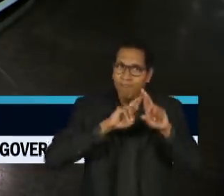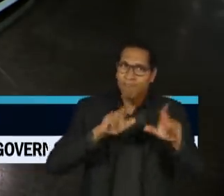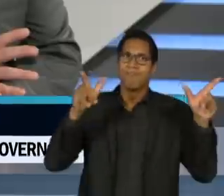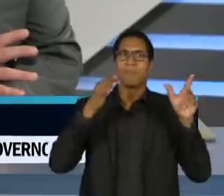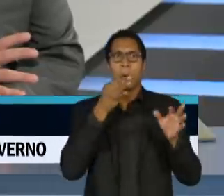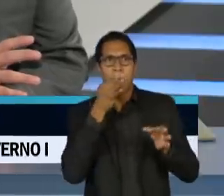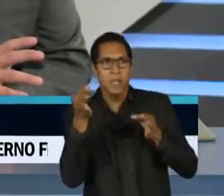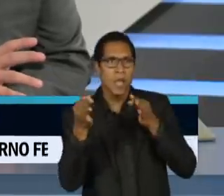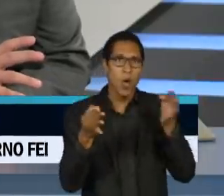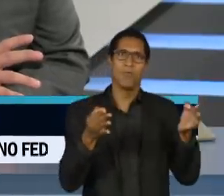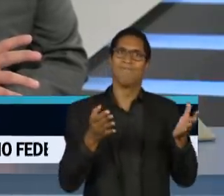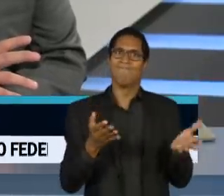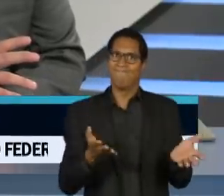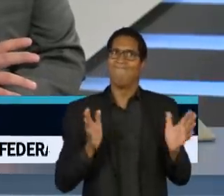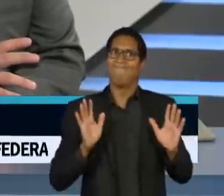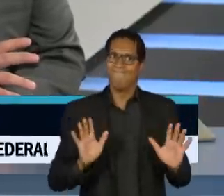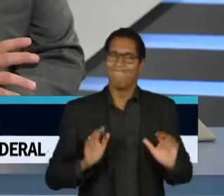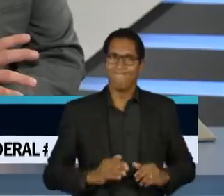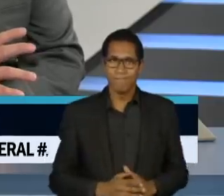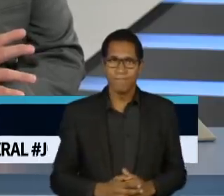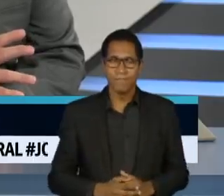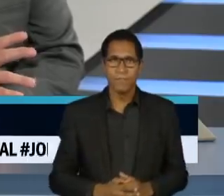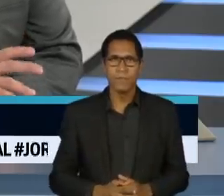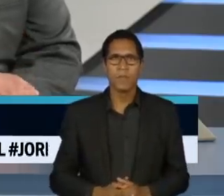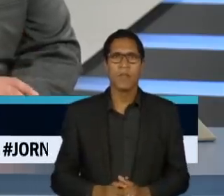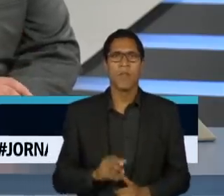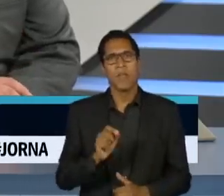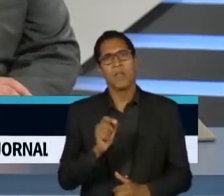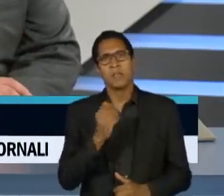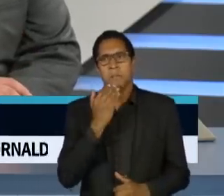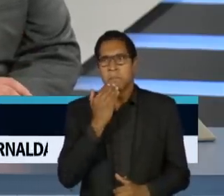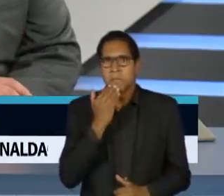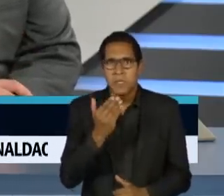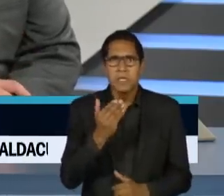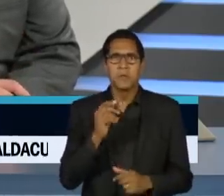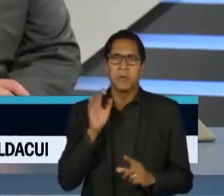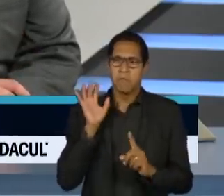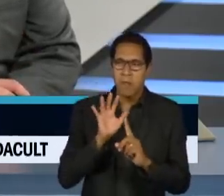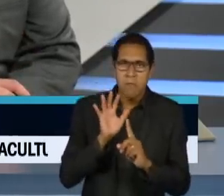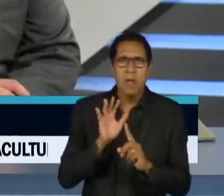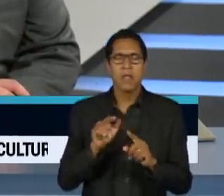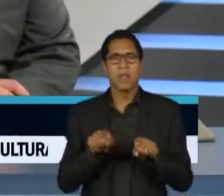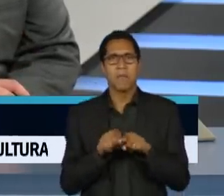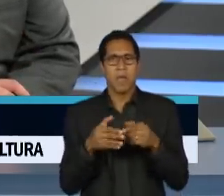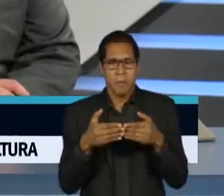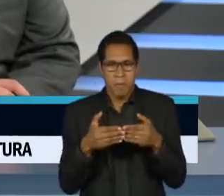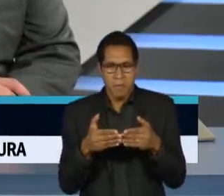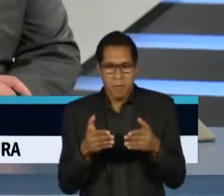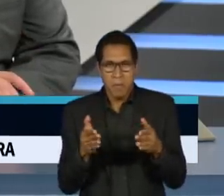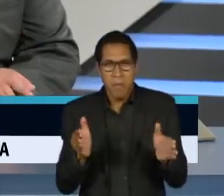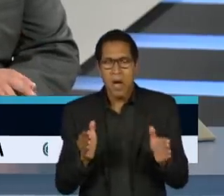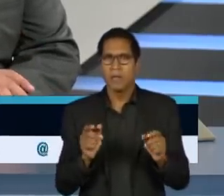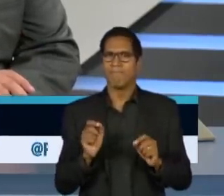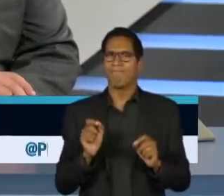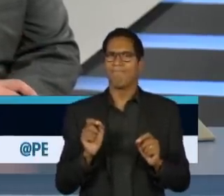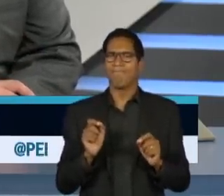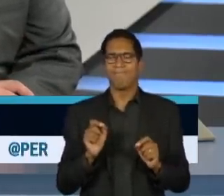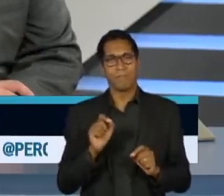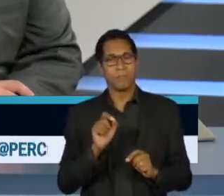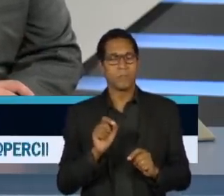Essa pressão pela abertura, ela pode influenciar as decisões